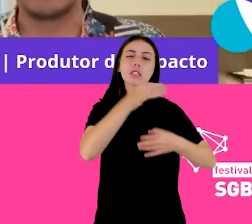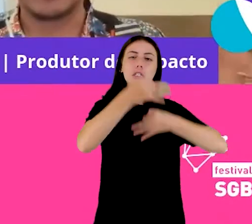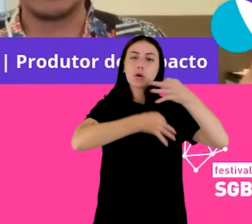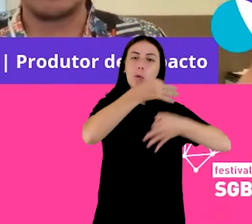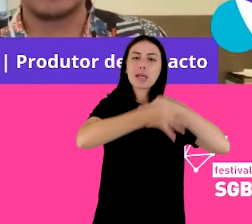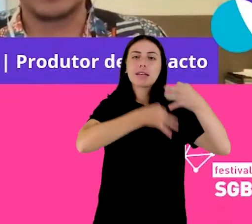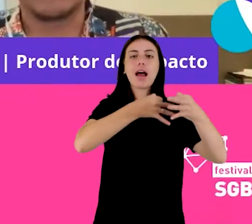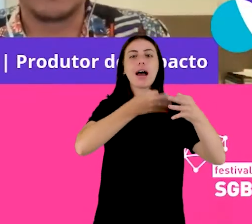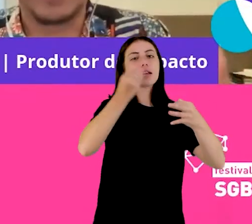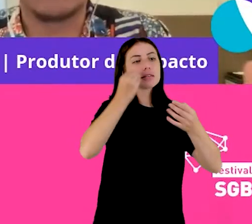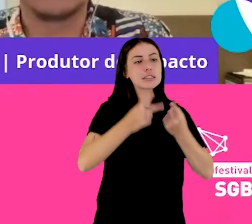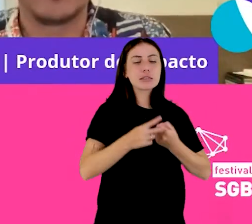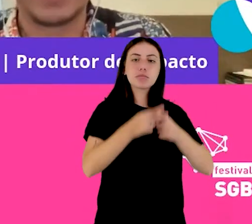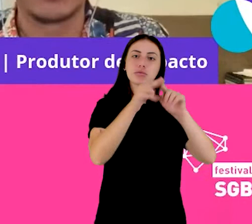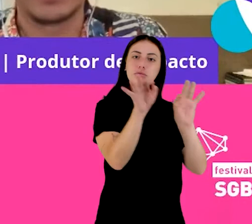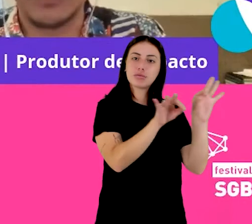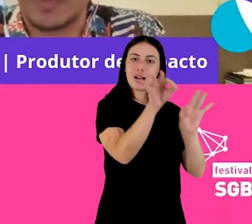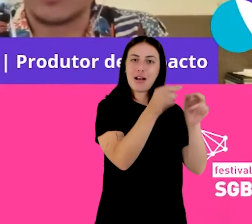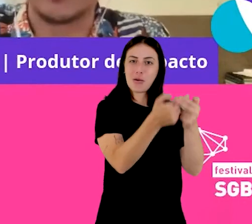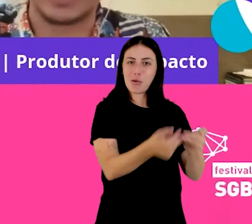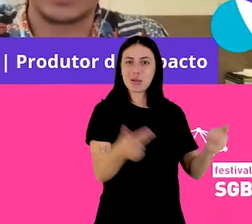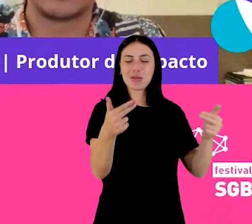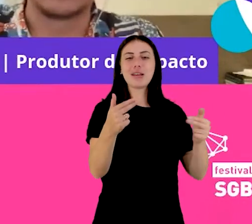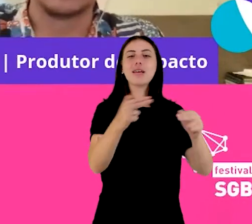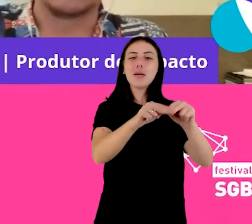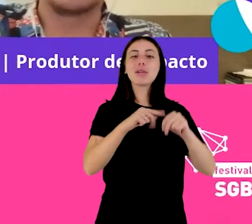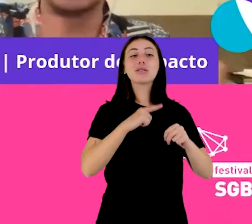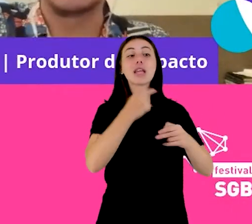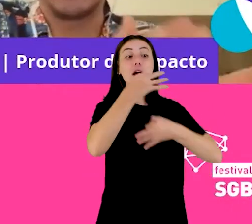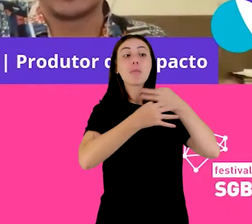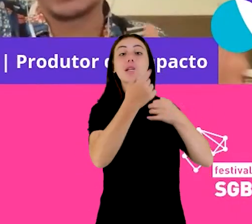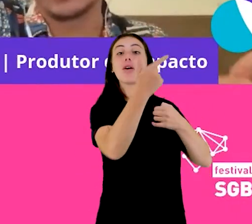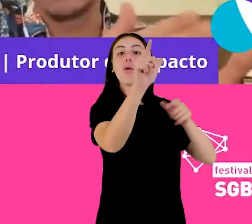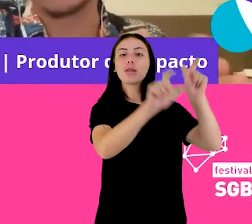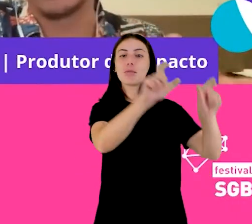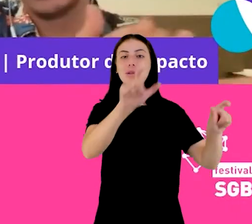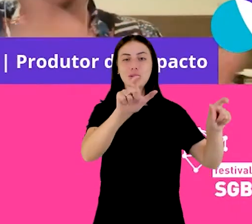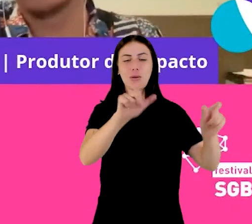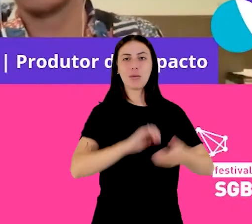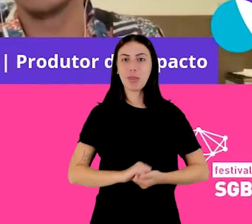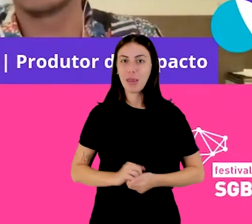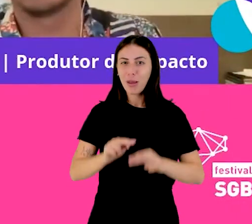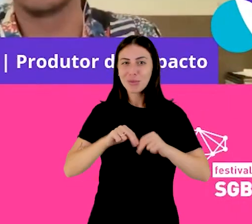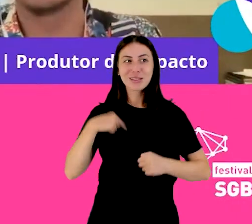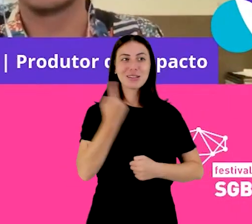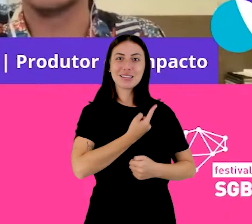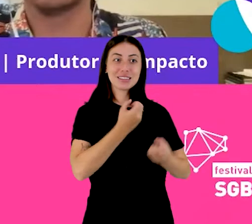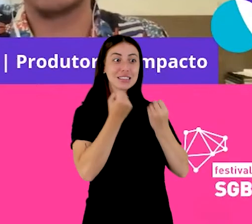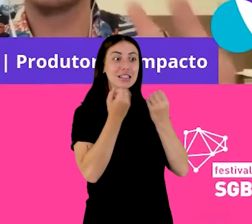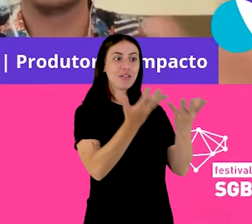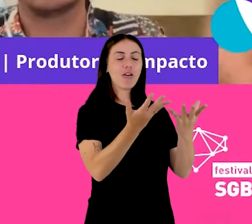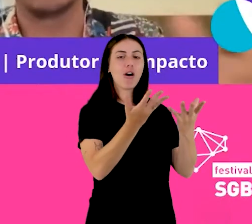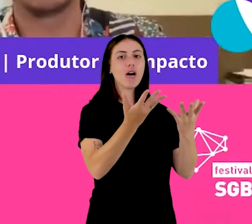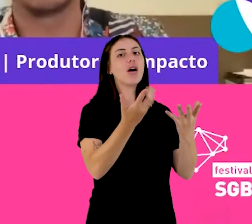foi fundamental ali para entender que o filme era um filme mesmo, e que era um filme muito potente. Então, depois desse laboratório, ainda teve 2 cortes, assim,